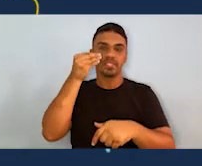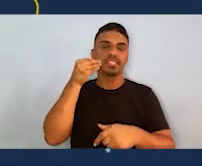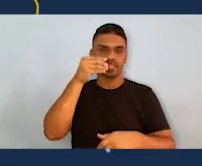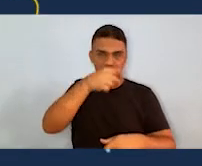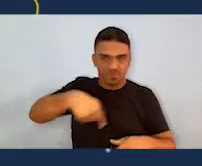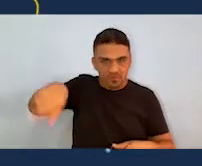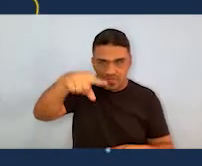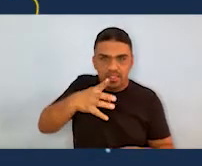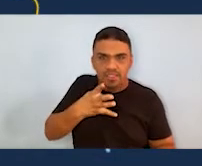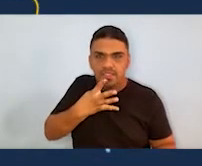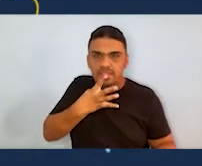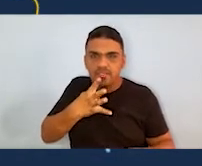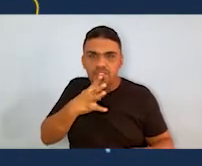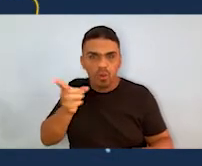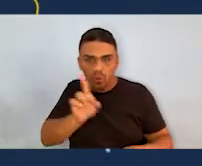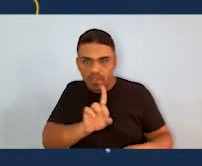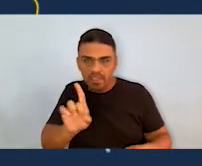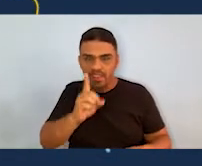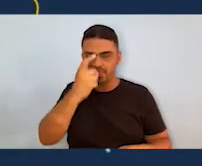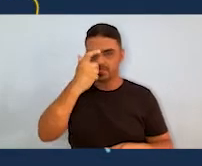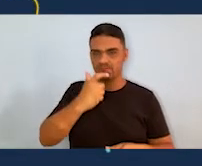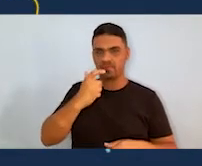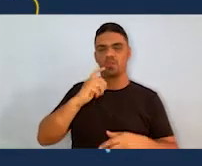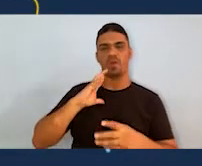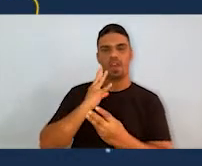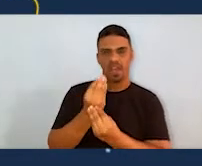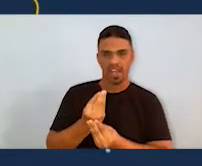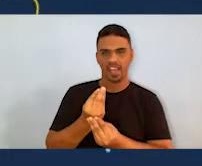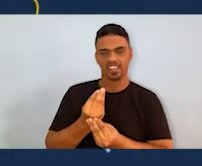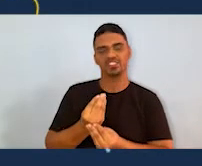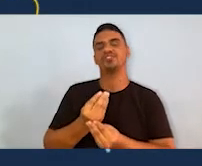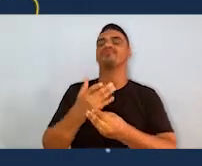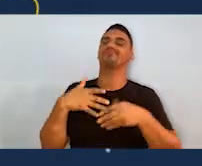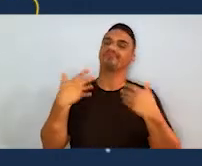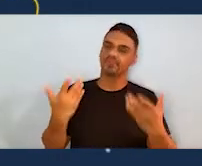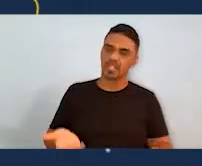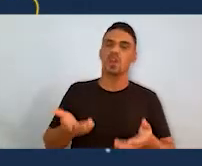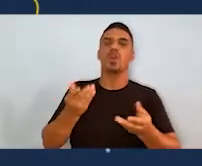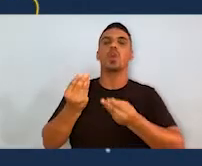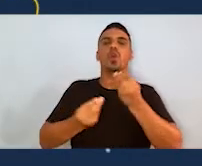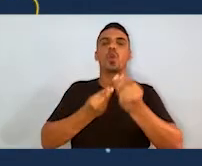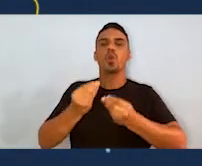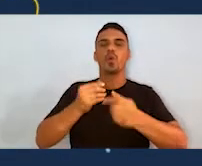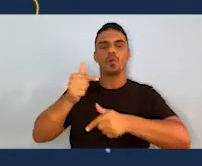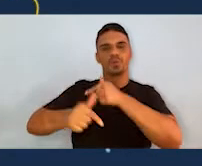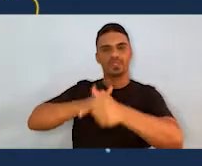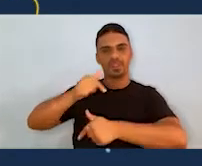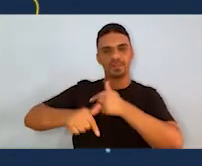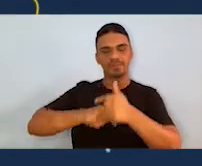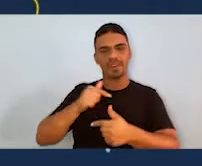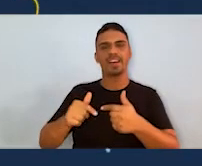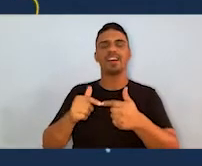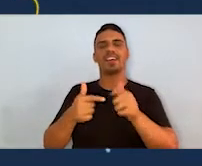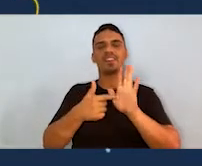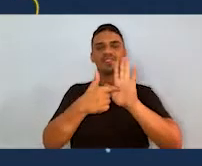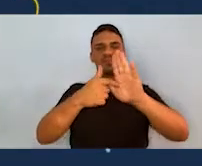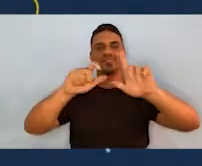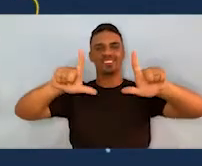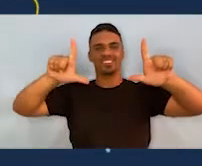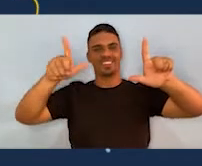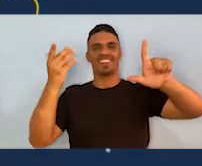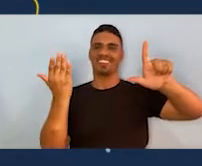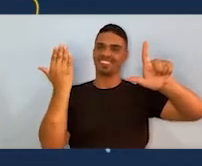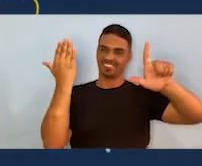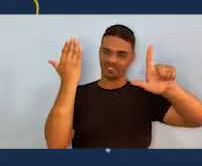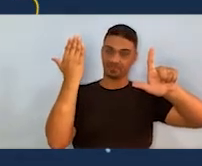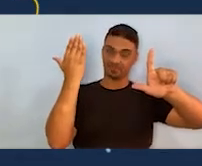terem noção, para quem não me conhece, não conhece a minha arte, ter um pouquinho de ideia do que eu faço aí. Então, assim, do